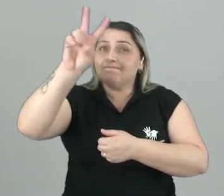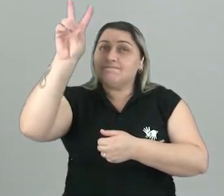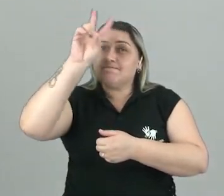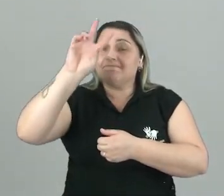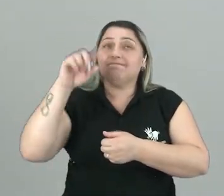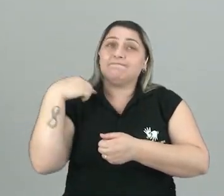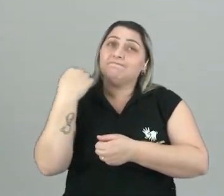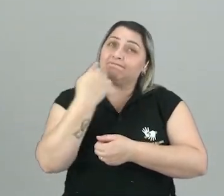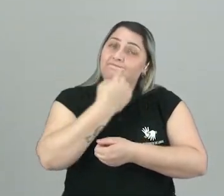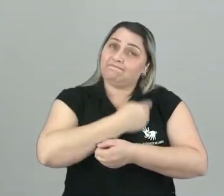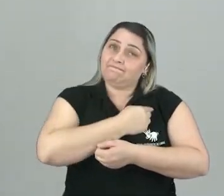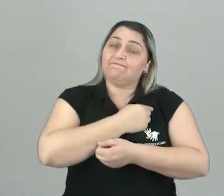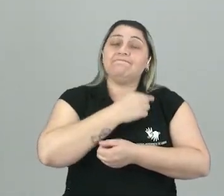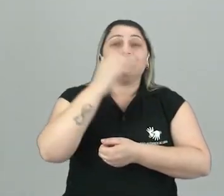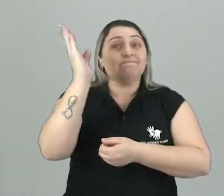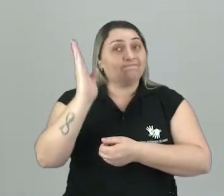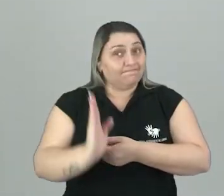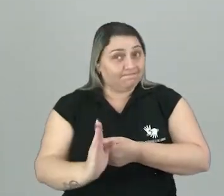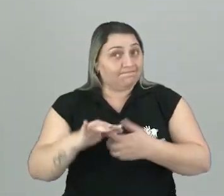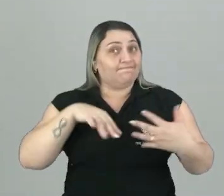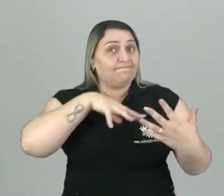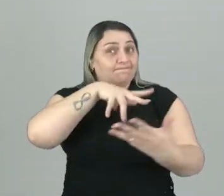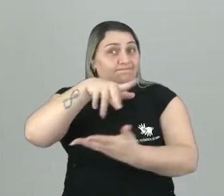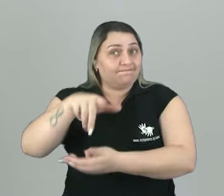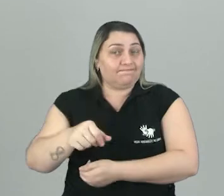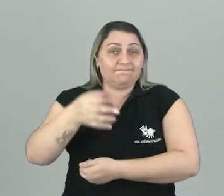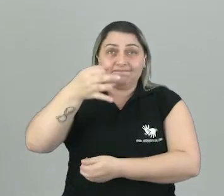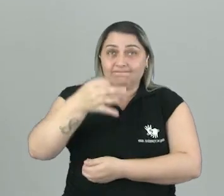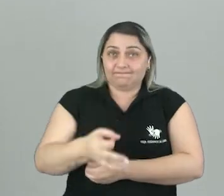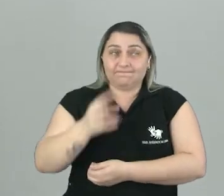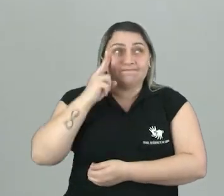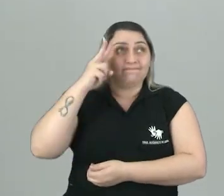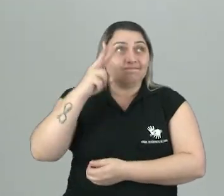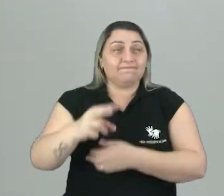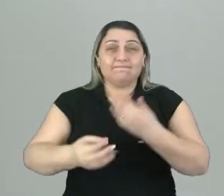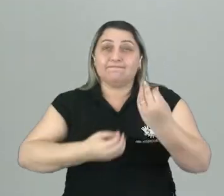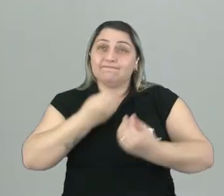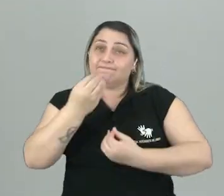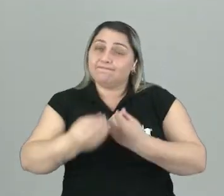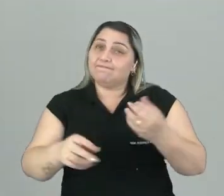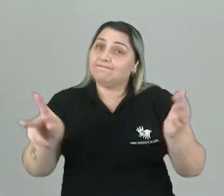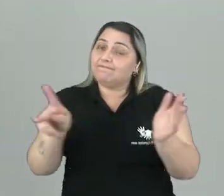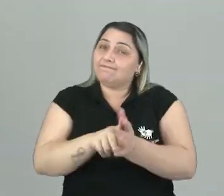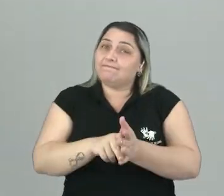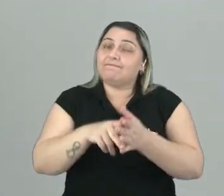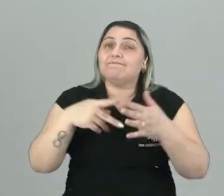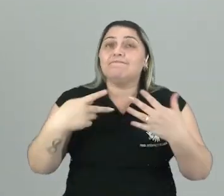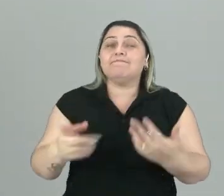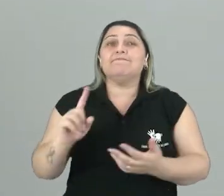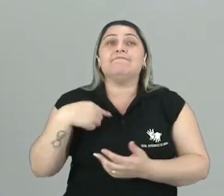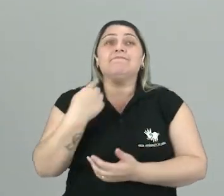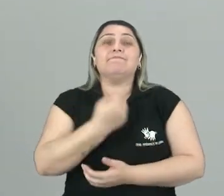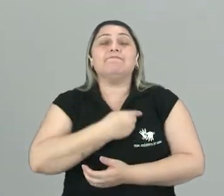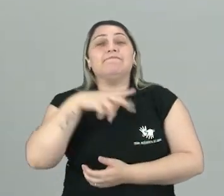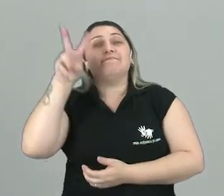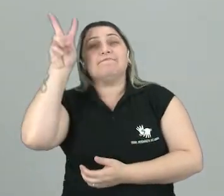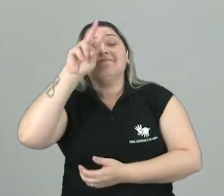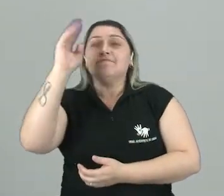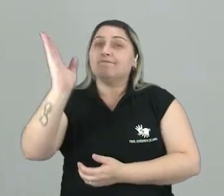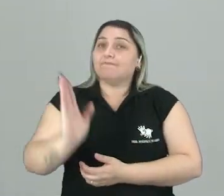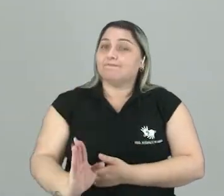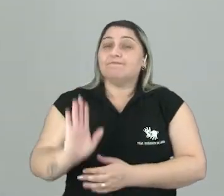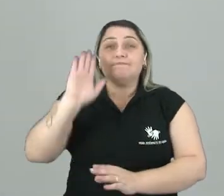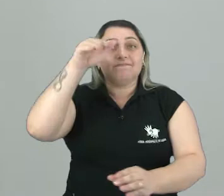do nosso Brasil e do nosso mundo, certo? A gente vai ver como especificamente na história do nosso Brasil